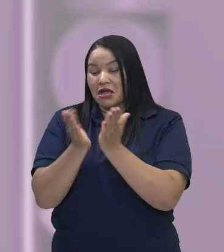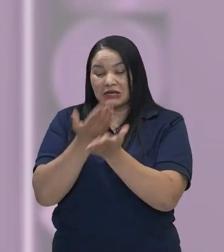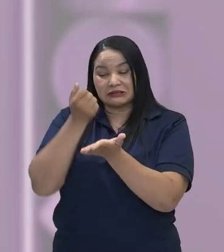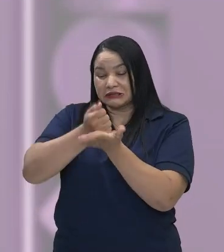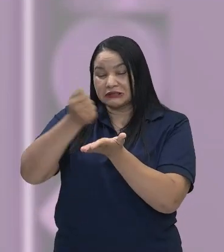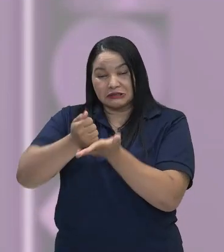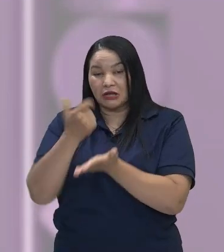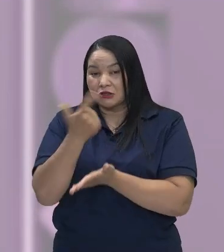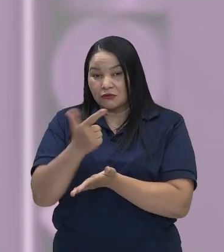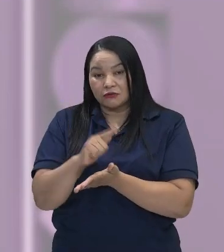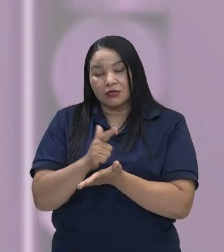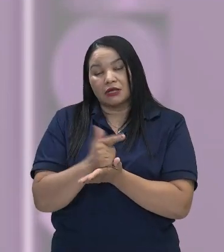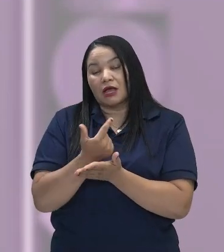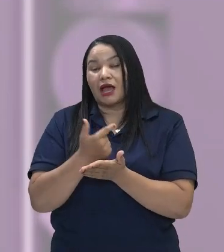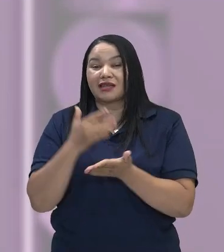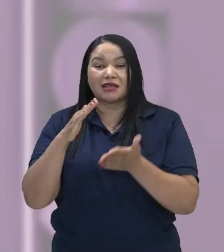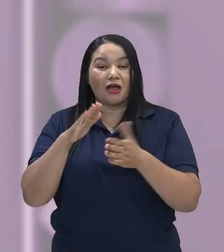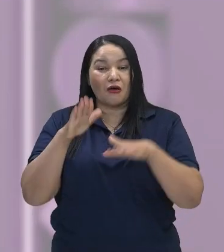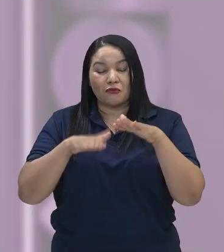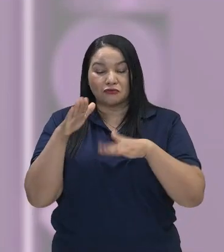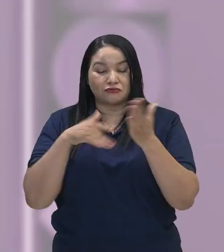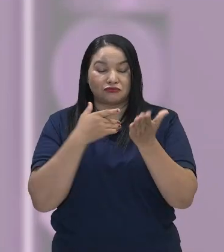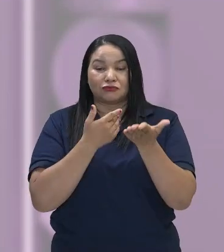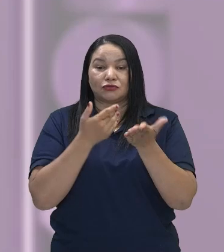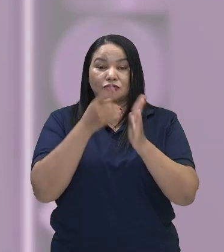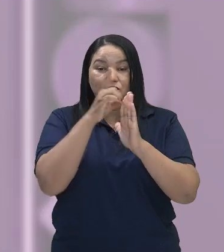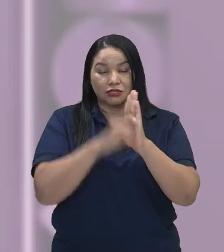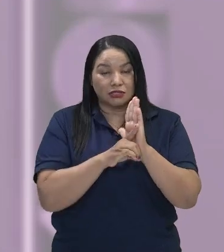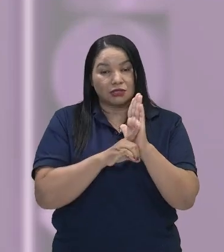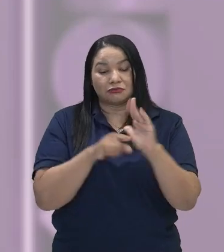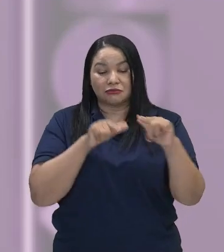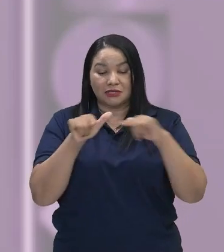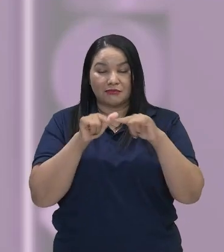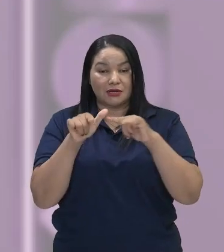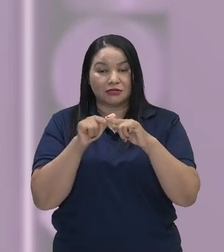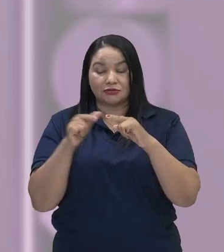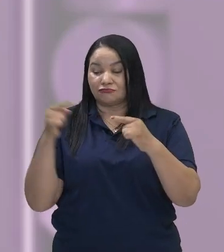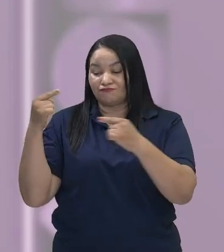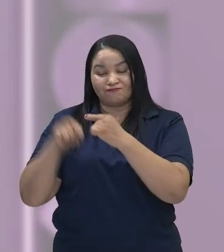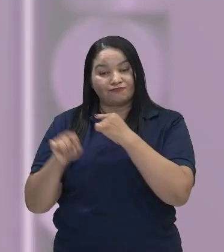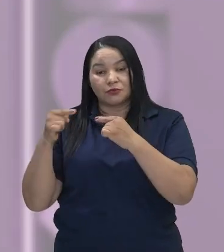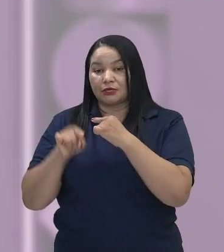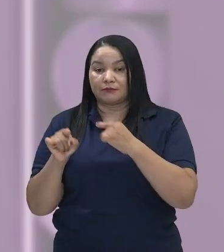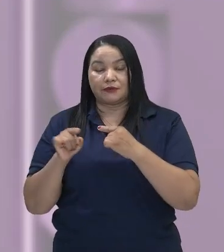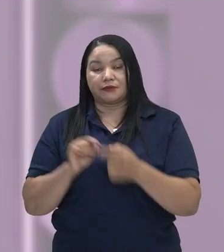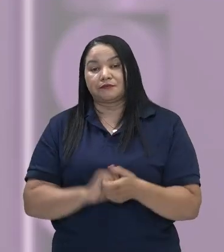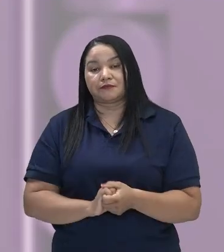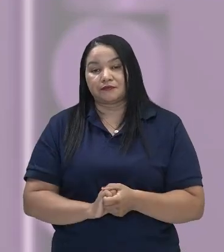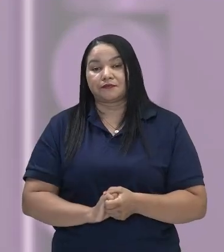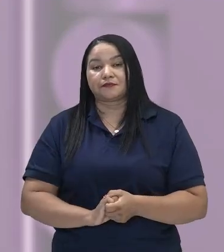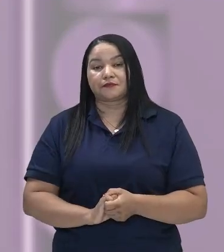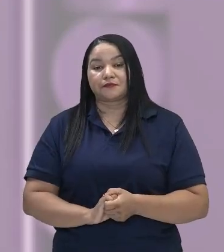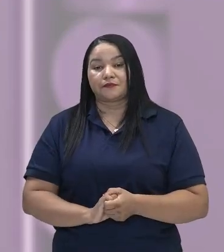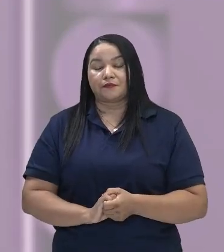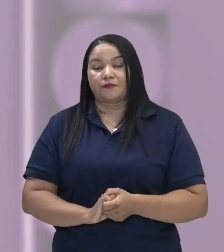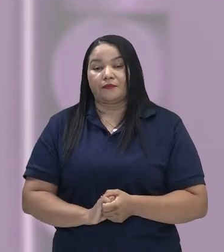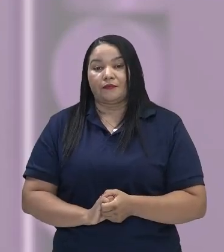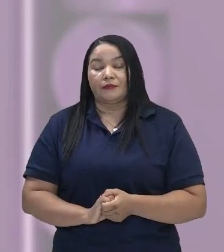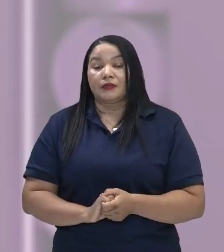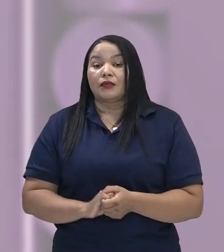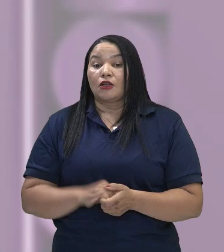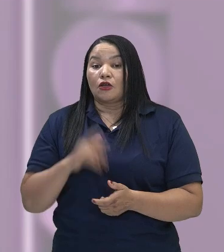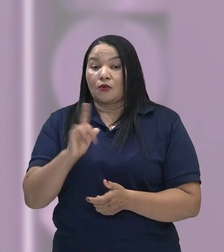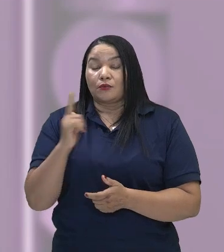grande parte desses direitos trabalhistas não contempla quem está na informalidade, tá bom? Mas um ponto